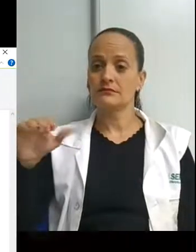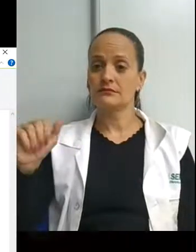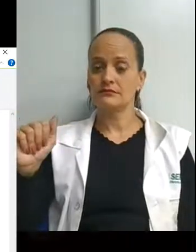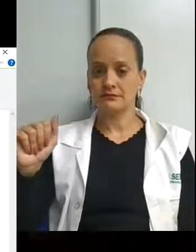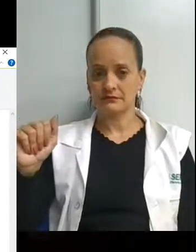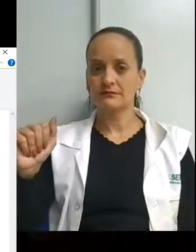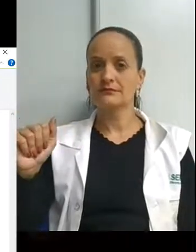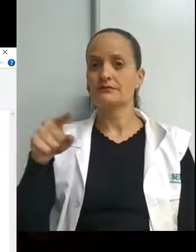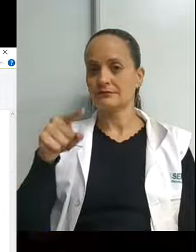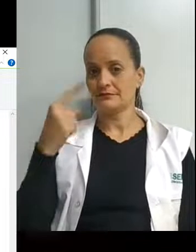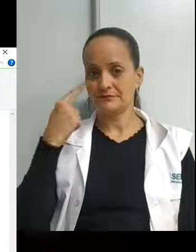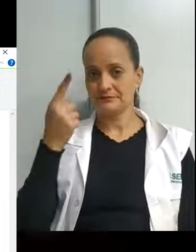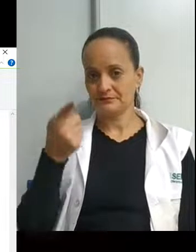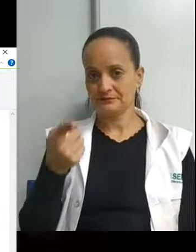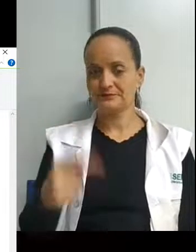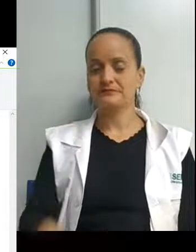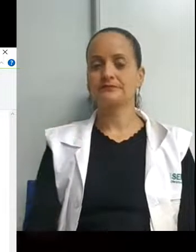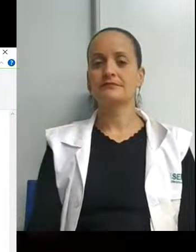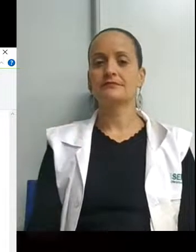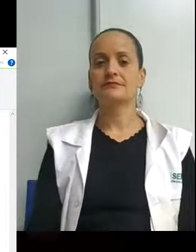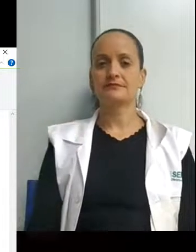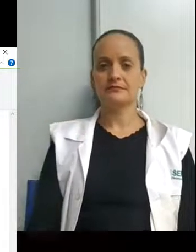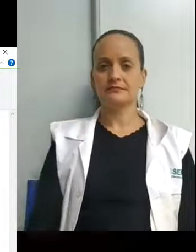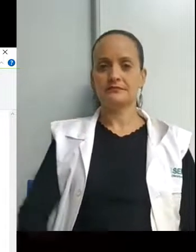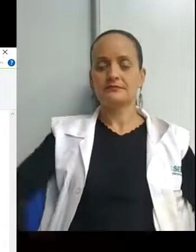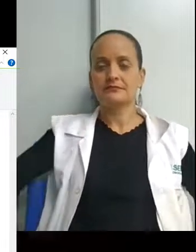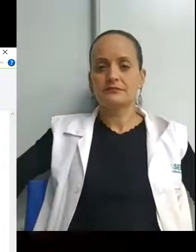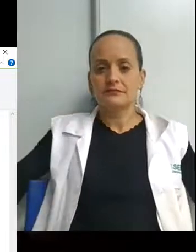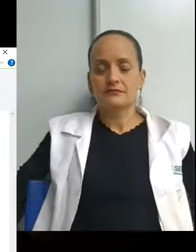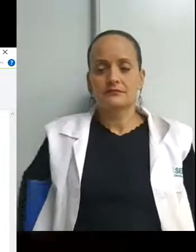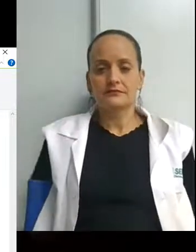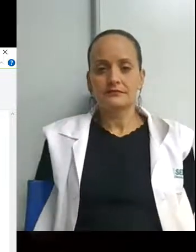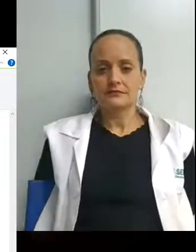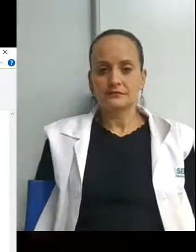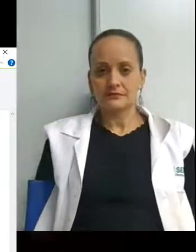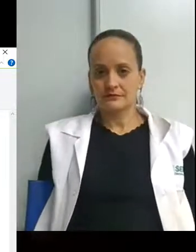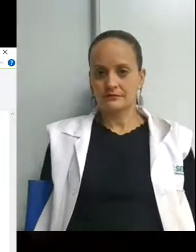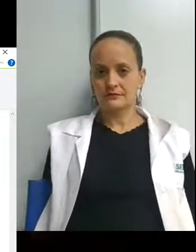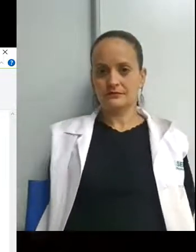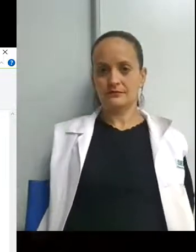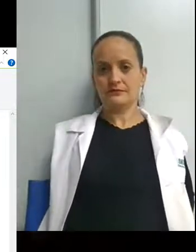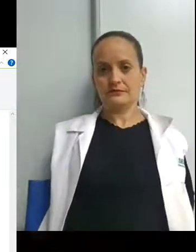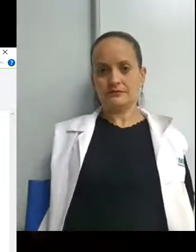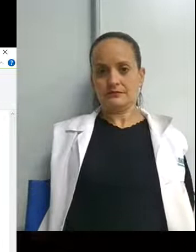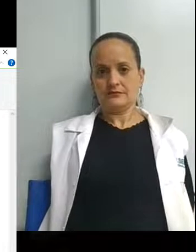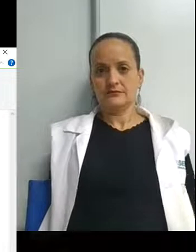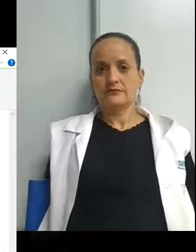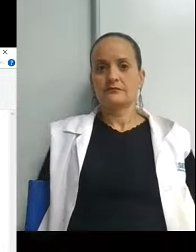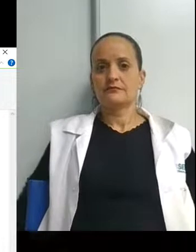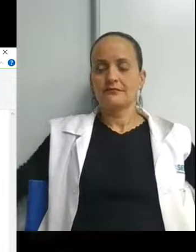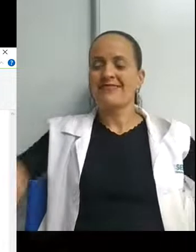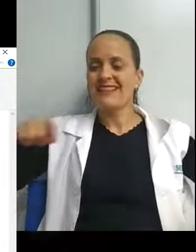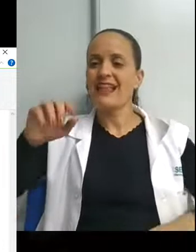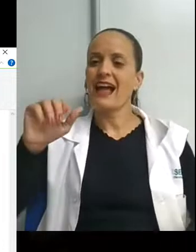aqui aí, a potência, esse aqui no caso é a aparente, potência aparente instalada.